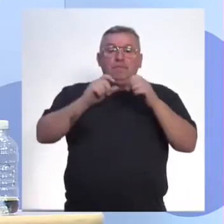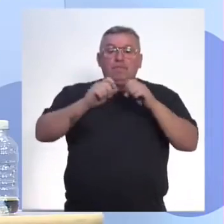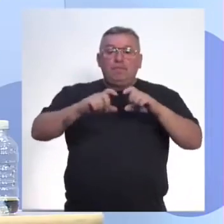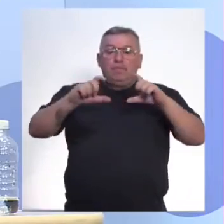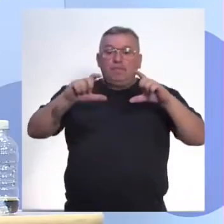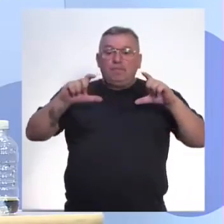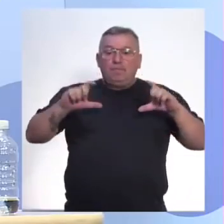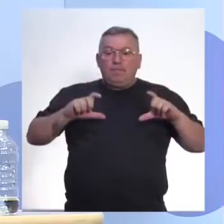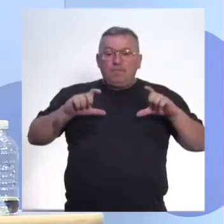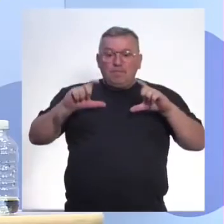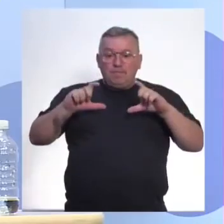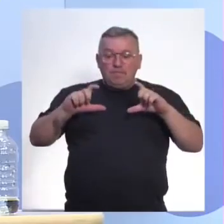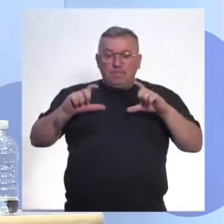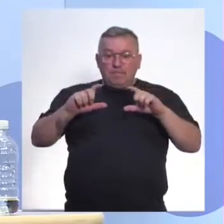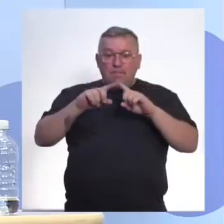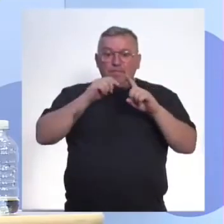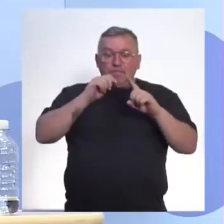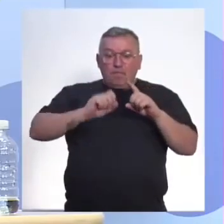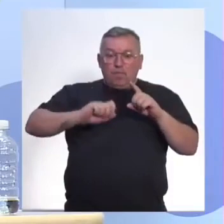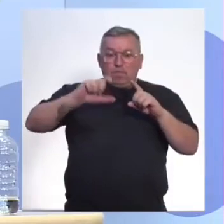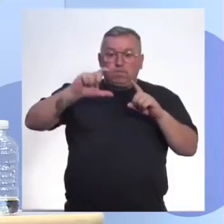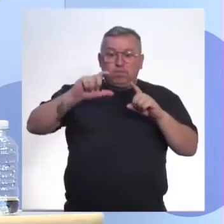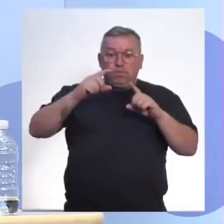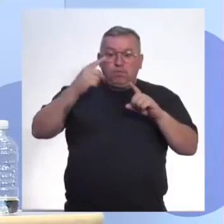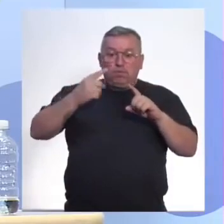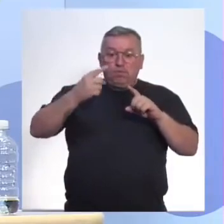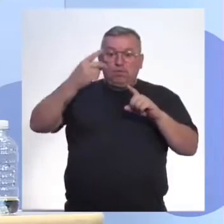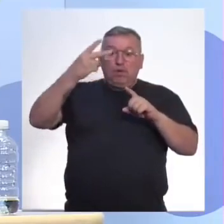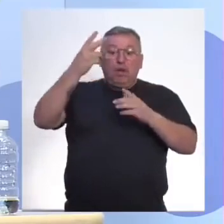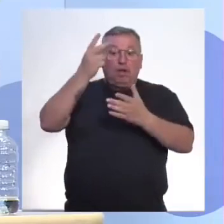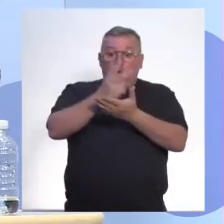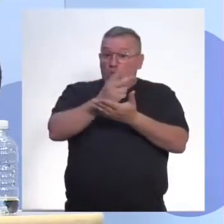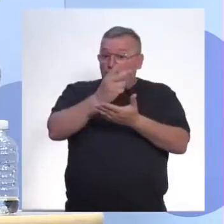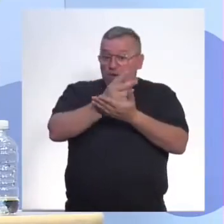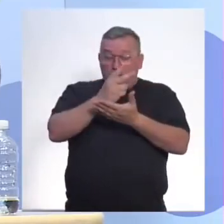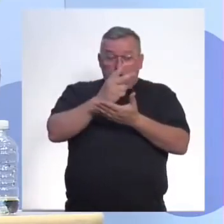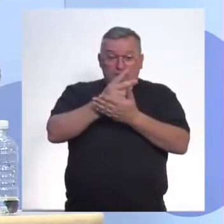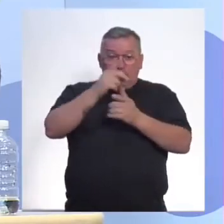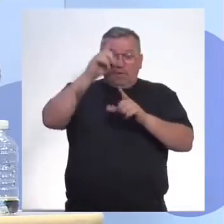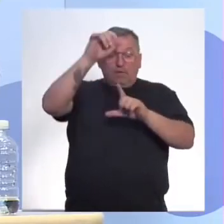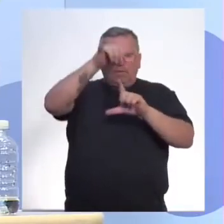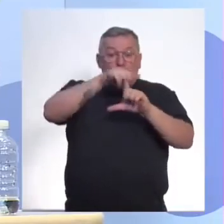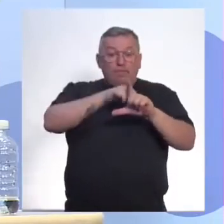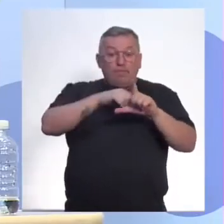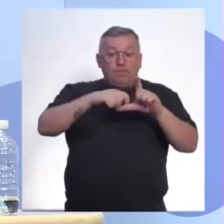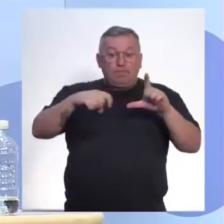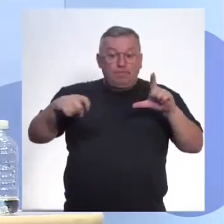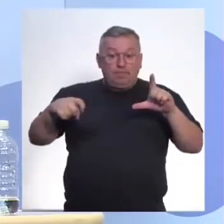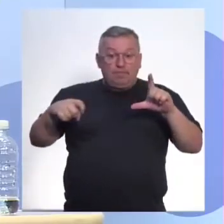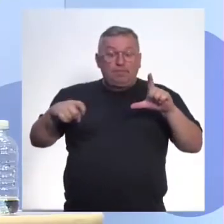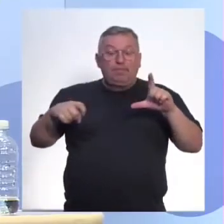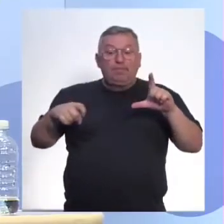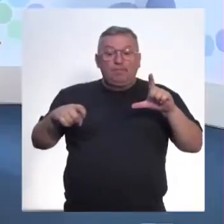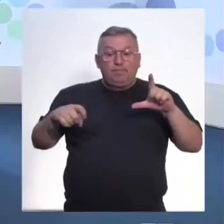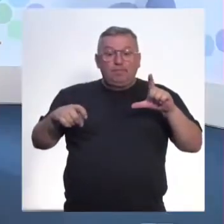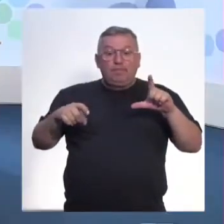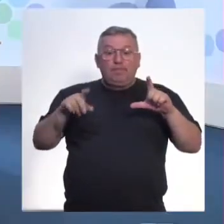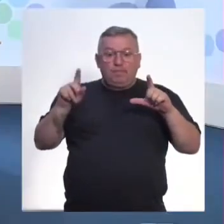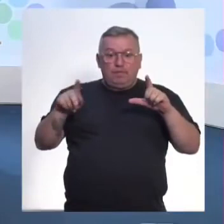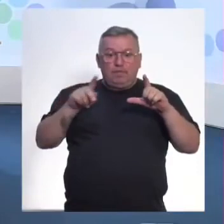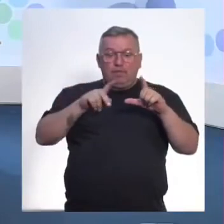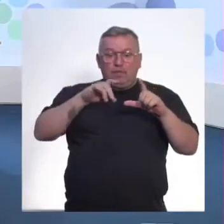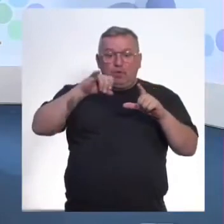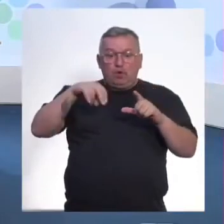espaçamentos, né, Osmar? Sim. Por exemplo, o tamanho do tamanho tem que ser o mesmo, tanto para horizontal quanto para vertical, né? É verdade, né? Isso o professor